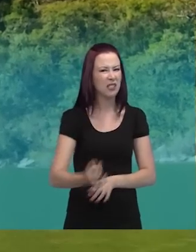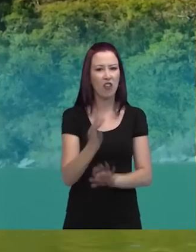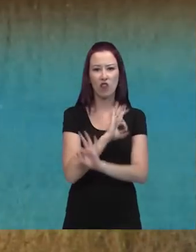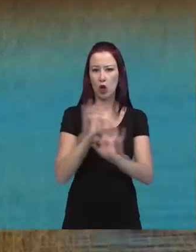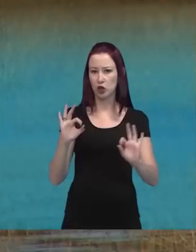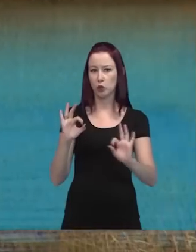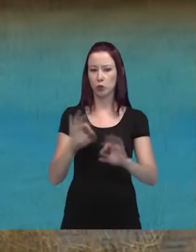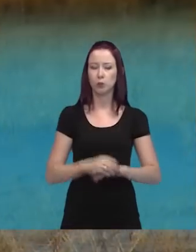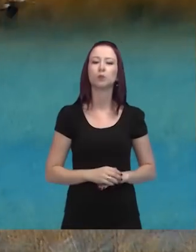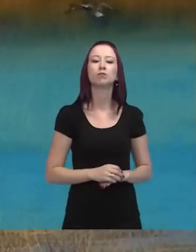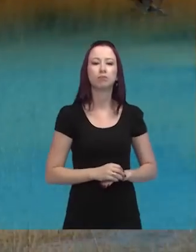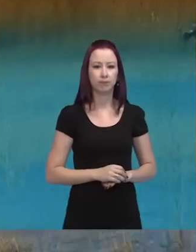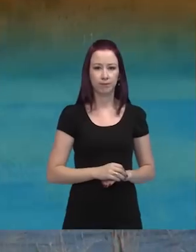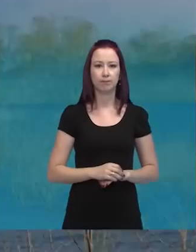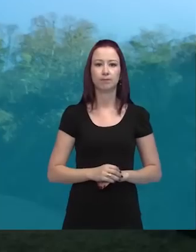Música